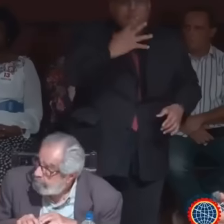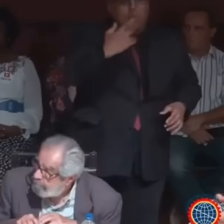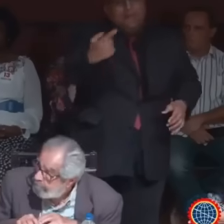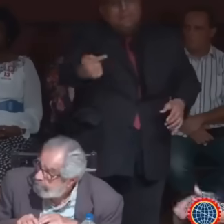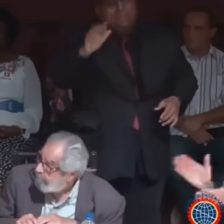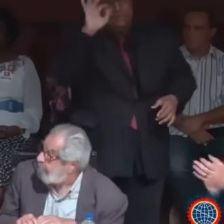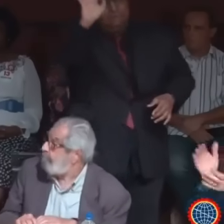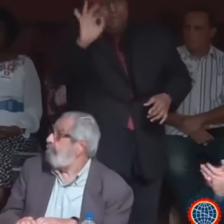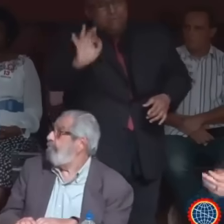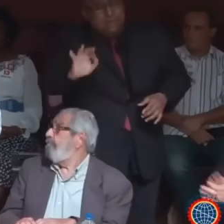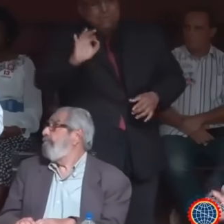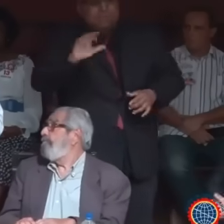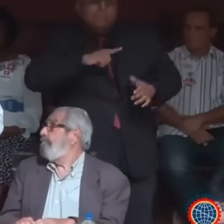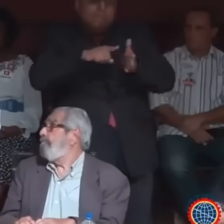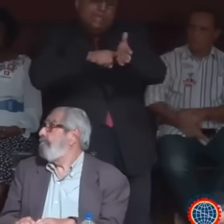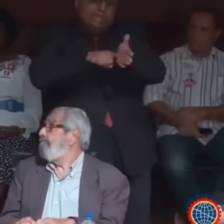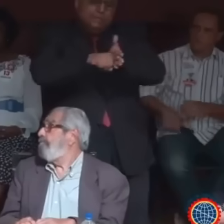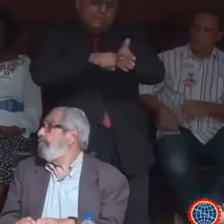47.